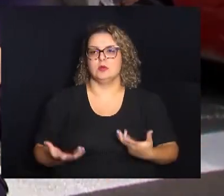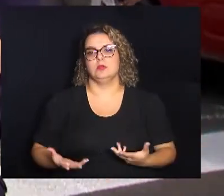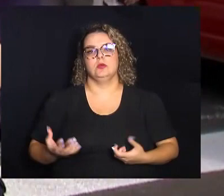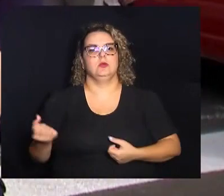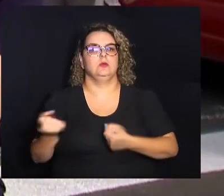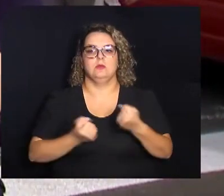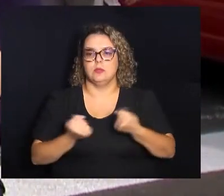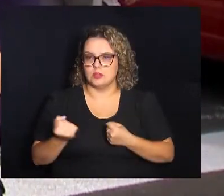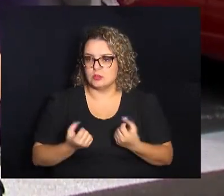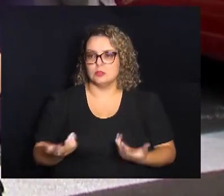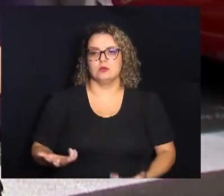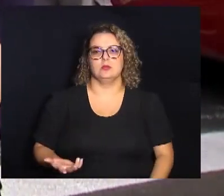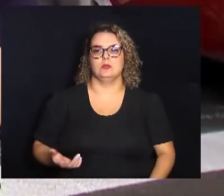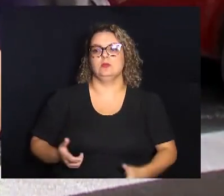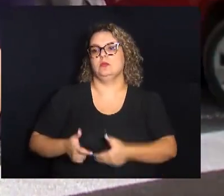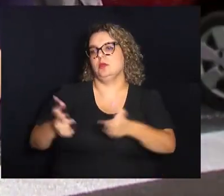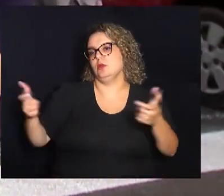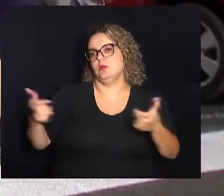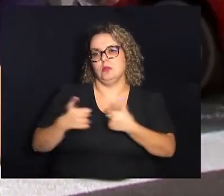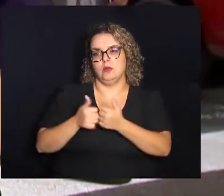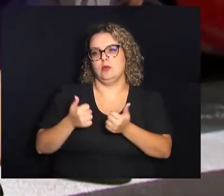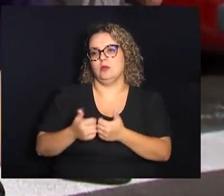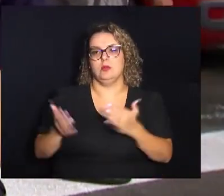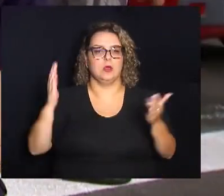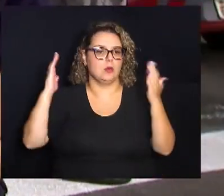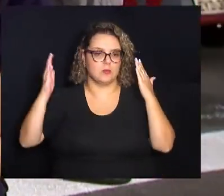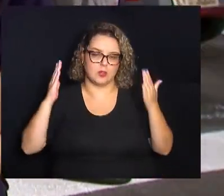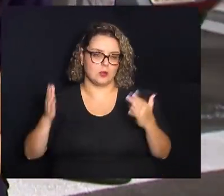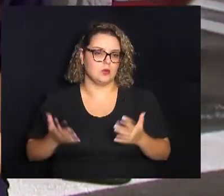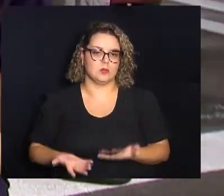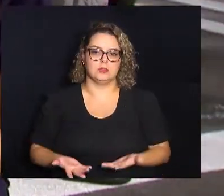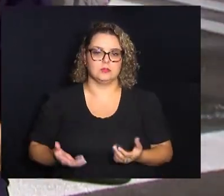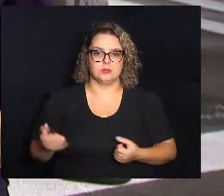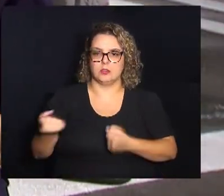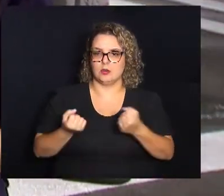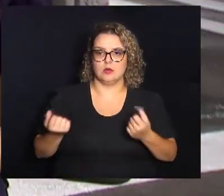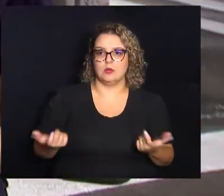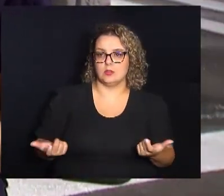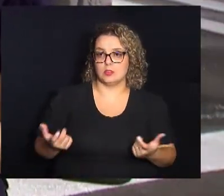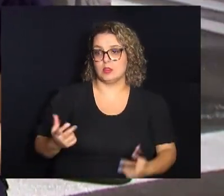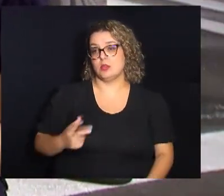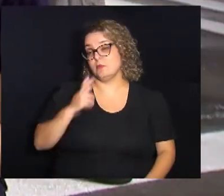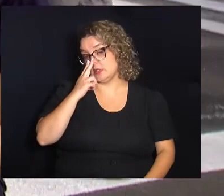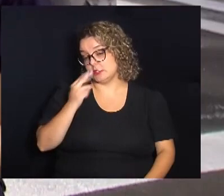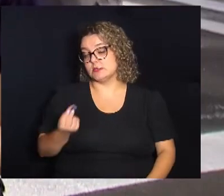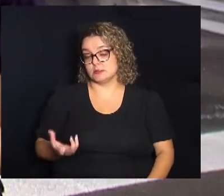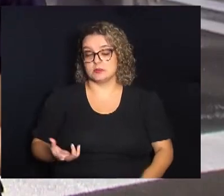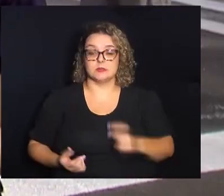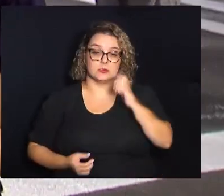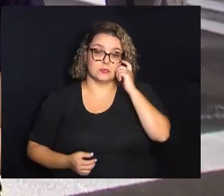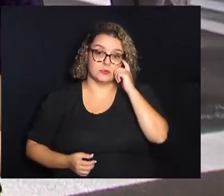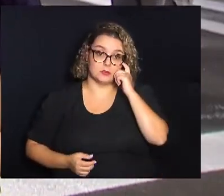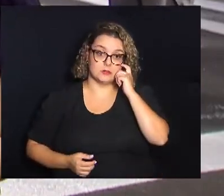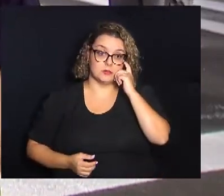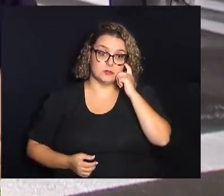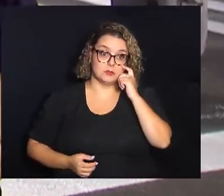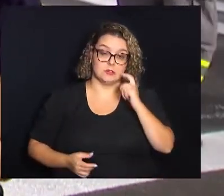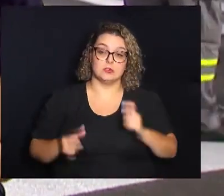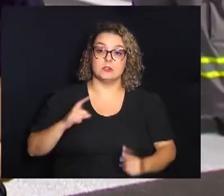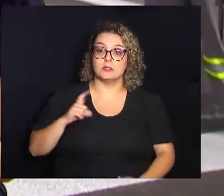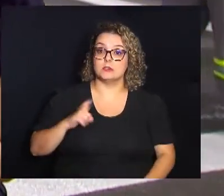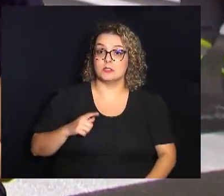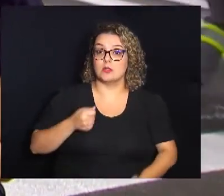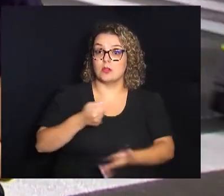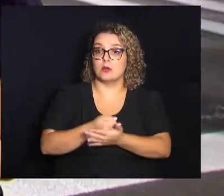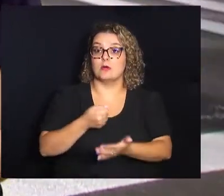condutores dos veículos maiores, ônibus, caminhões, veículos escolares, tem como